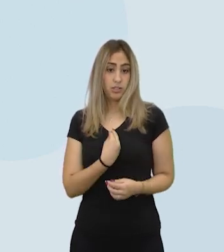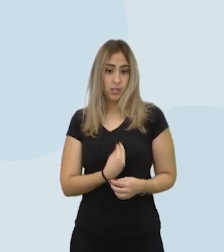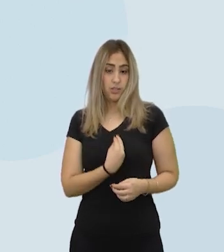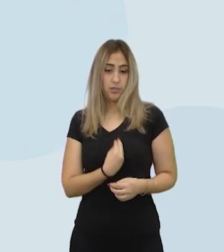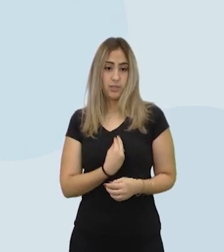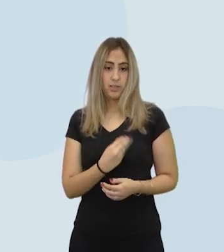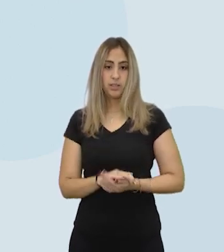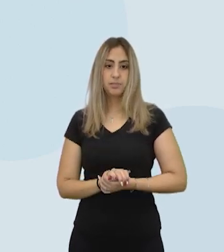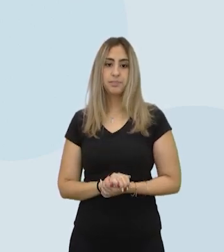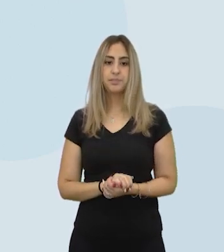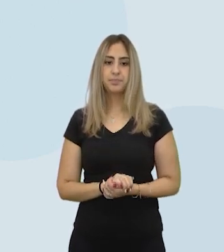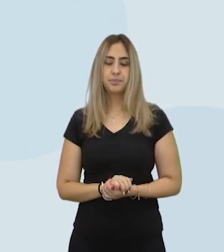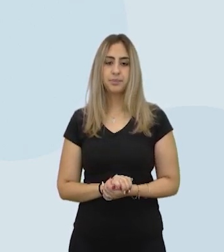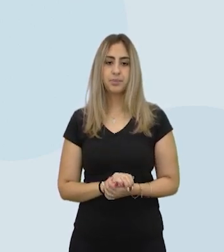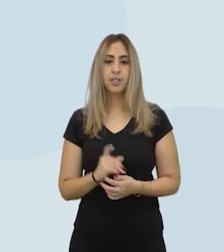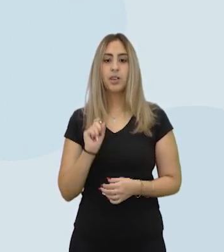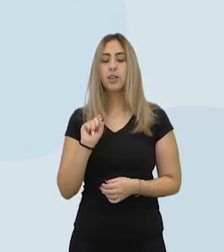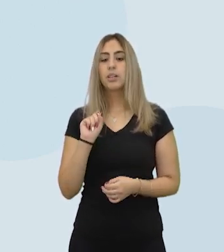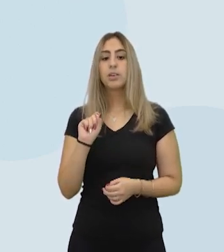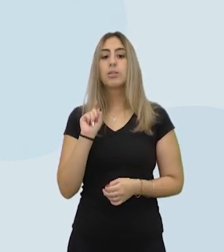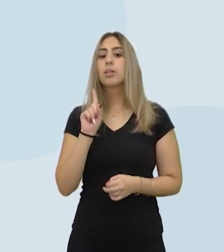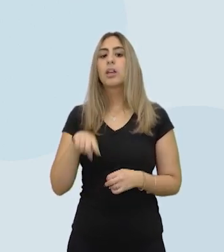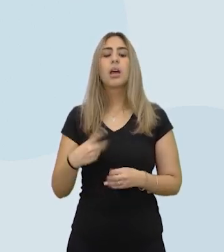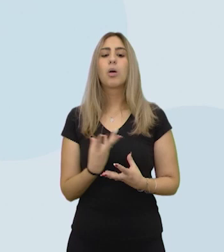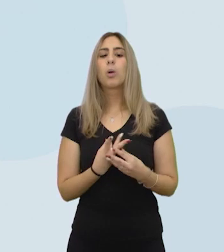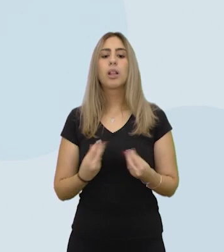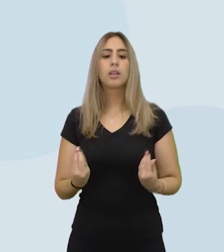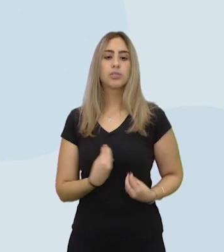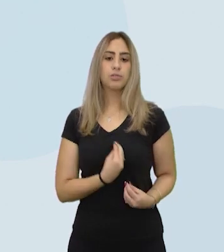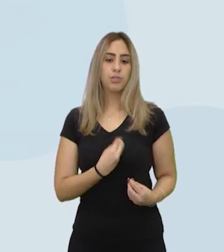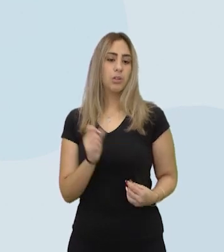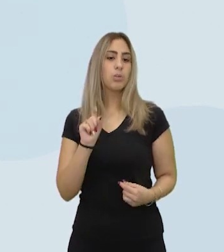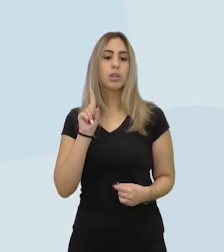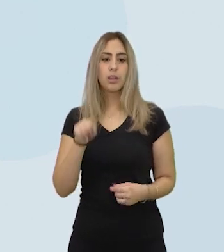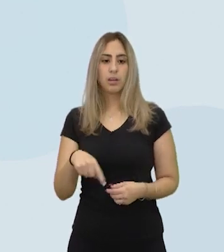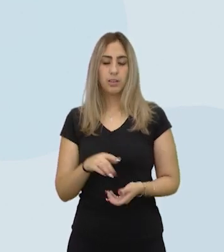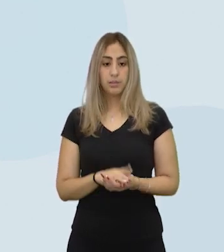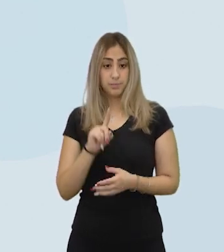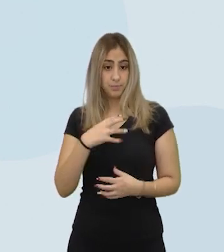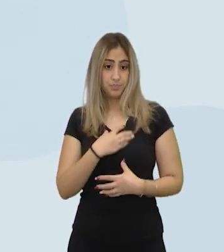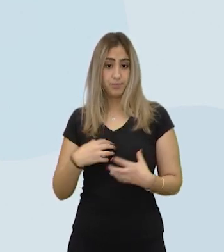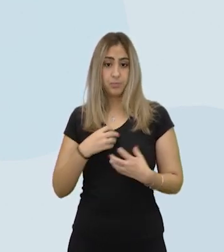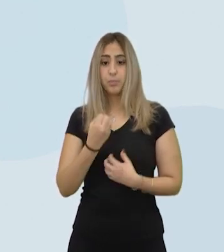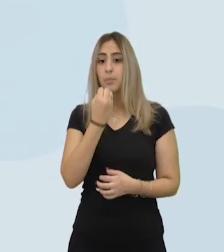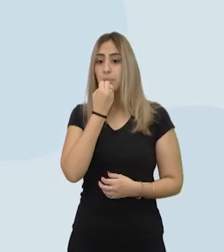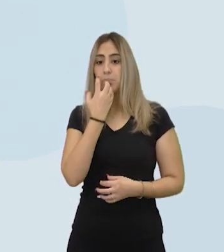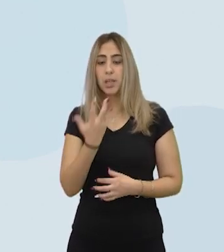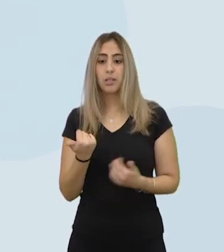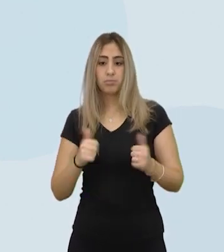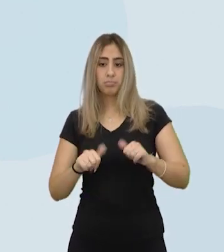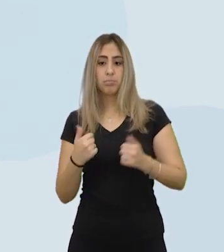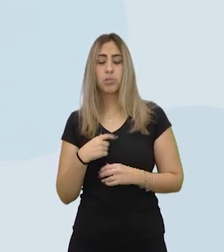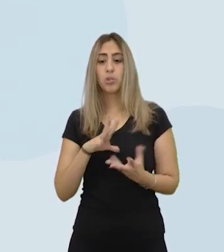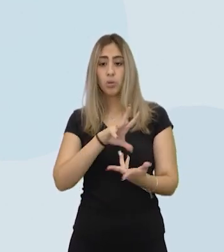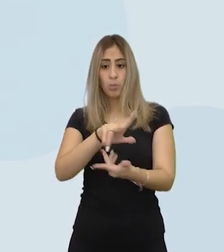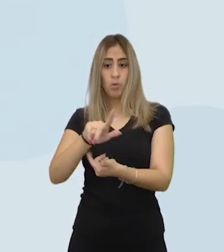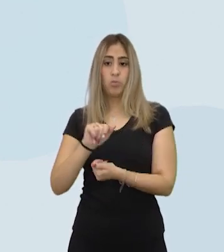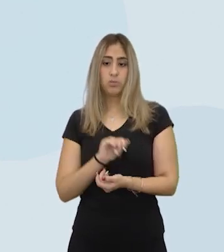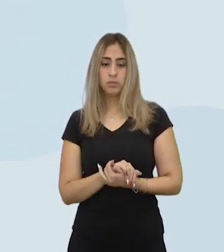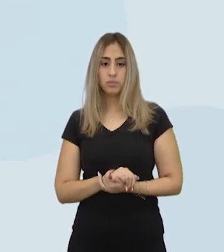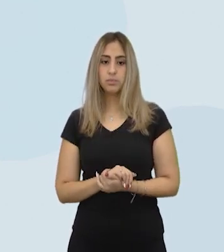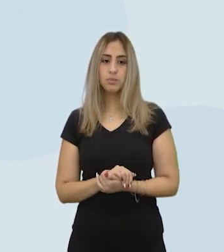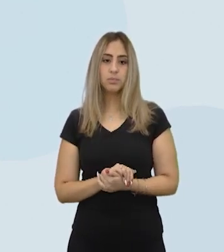está falando sobre ele, né? E o que é qualidade de vida? Aí ela começa a definir. Qualidade de vida é a sensação de bem-estar global, é uma coisa. Depois ele coloca o